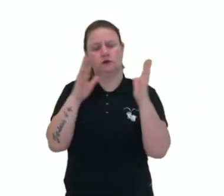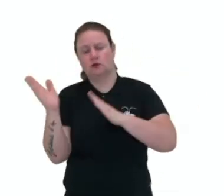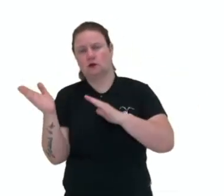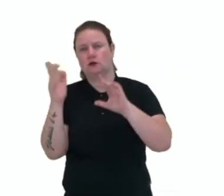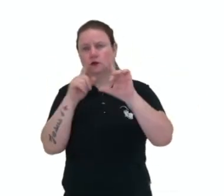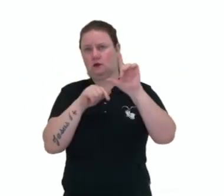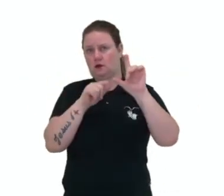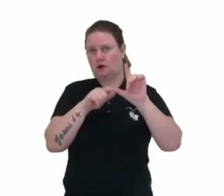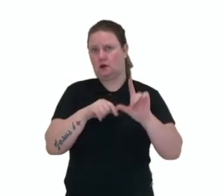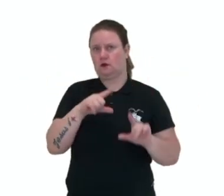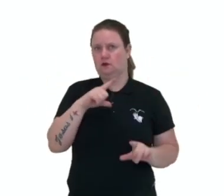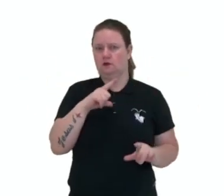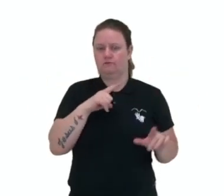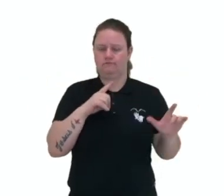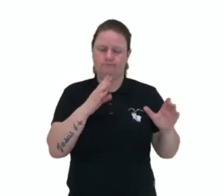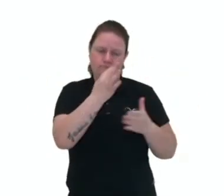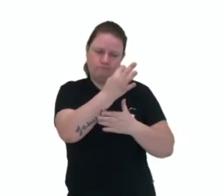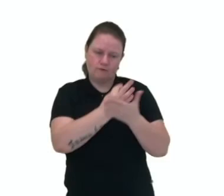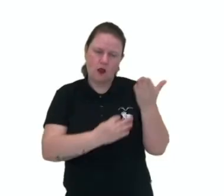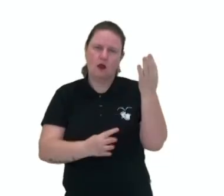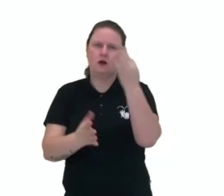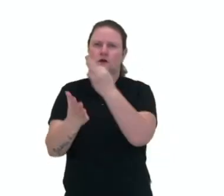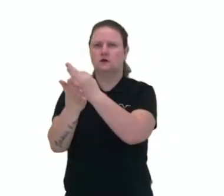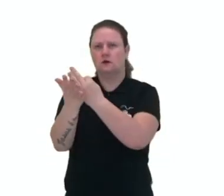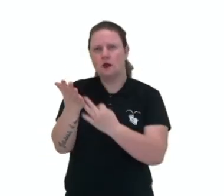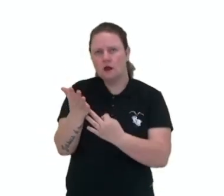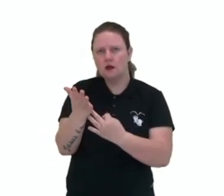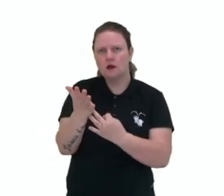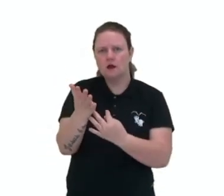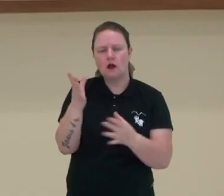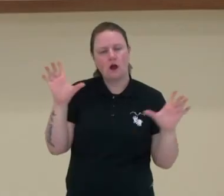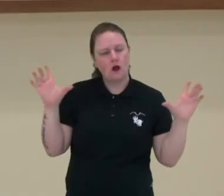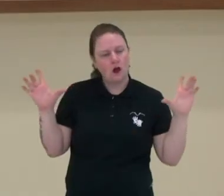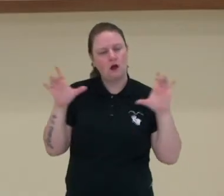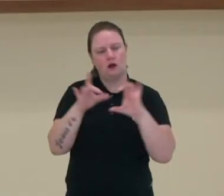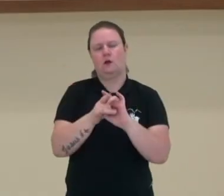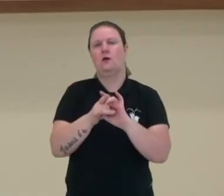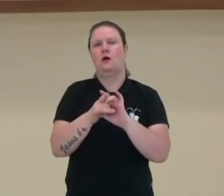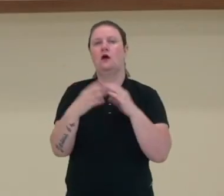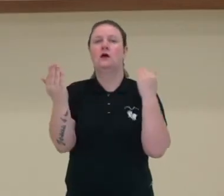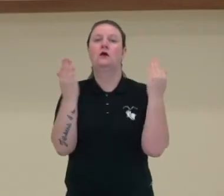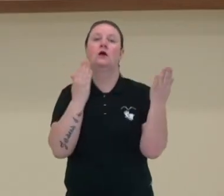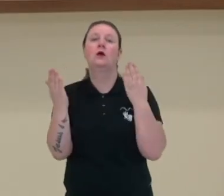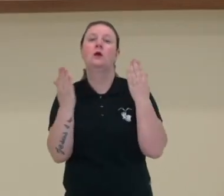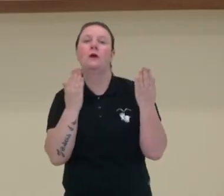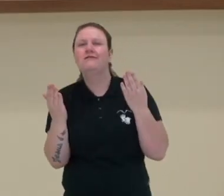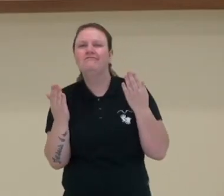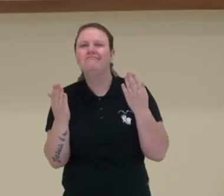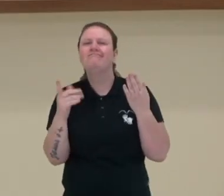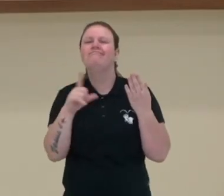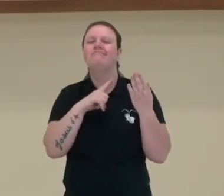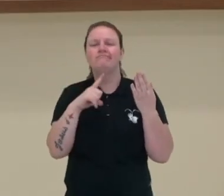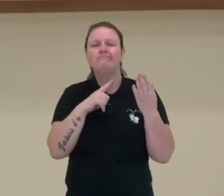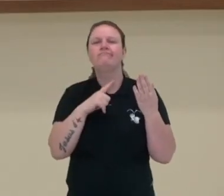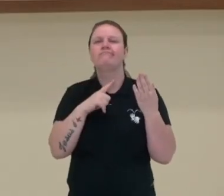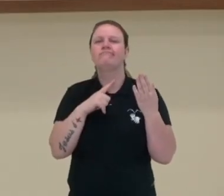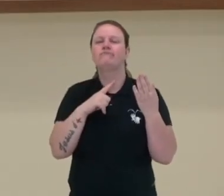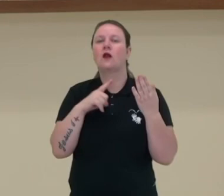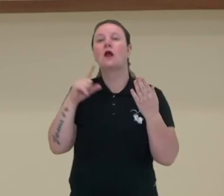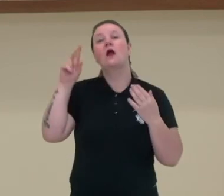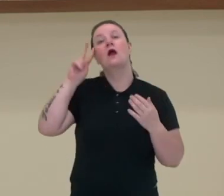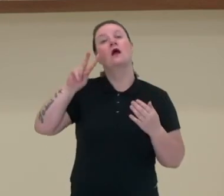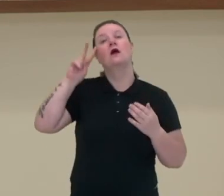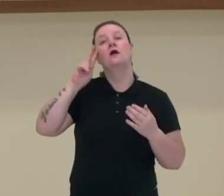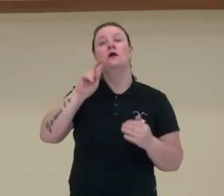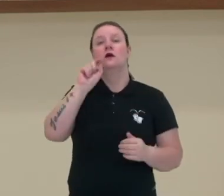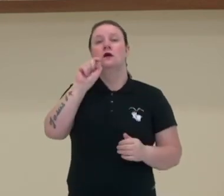si tem a intertextualidade com esses textos, uma vez que compara o trabalhador com os super-heróis. Aqui, então qual que é